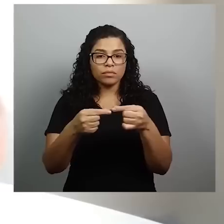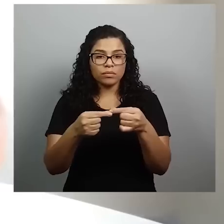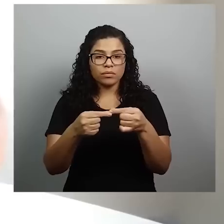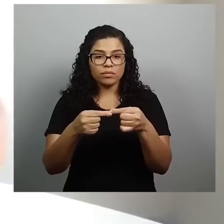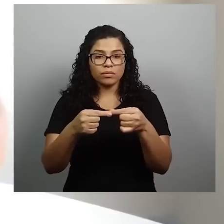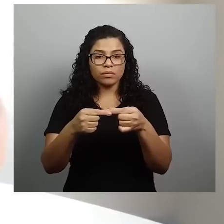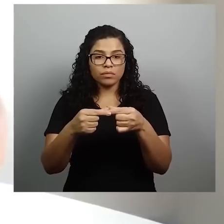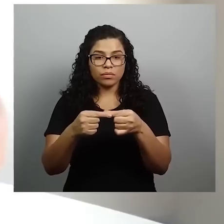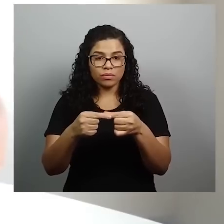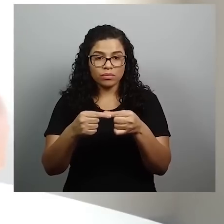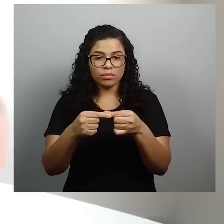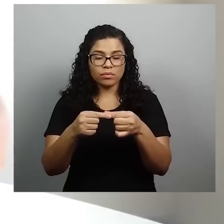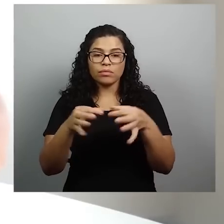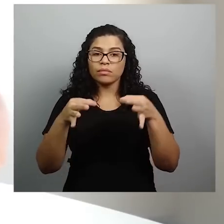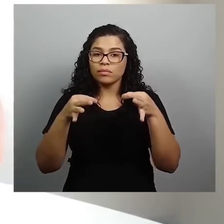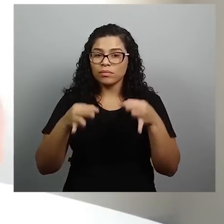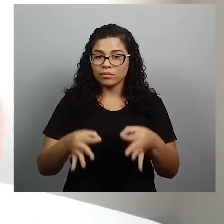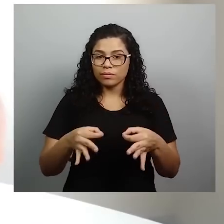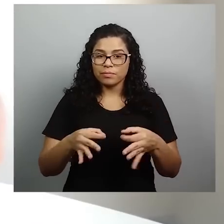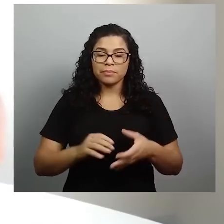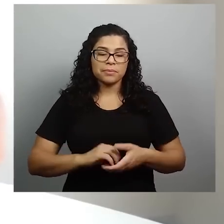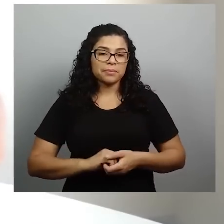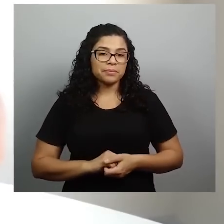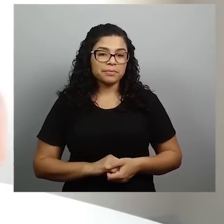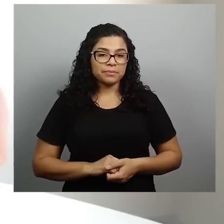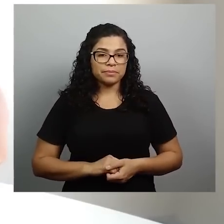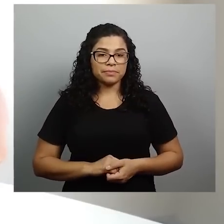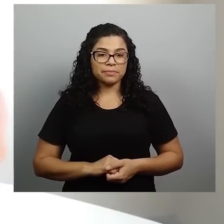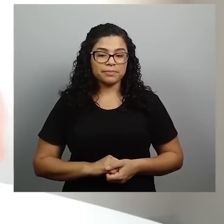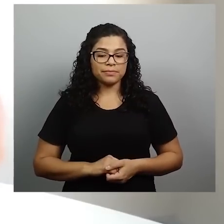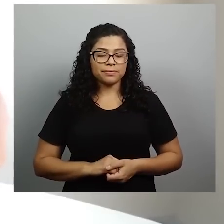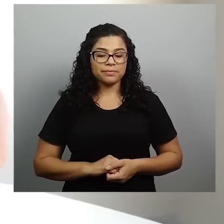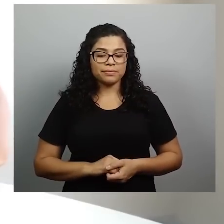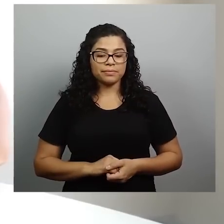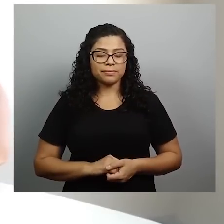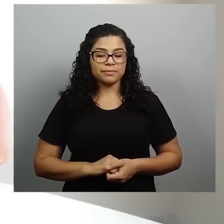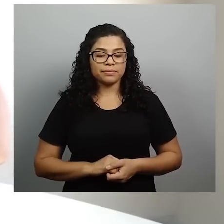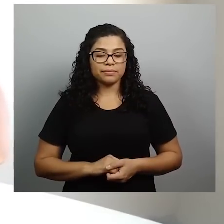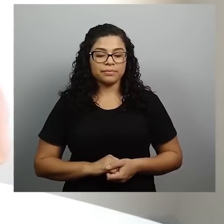que ele fique firme e seguro.